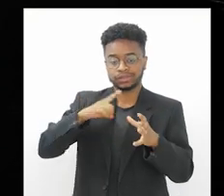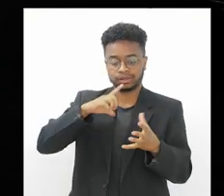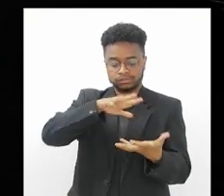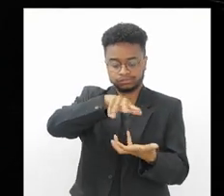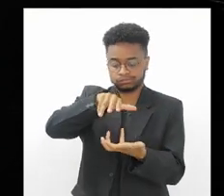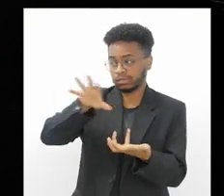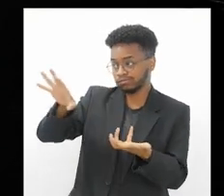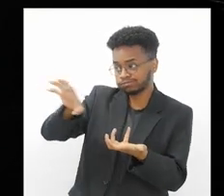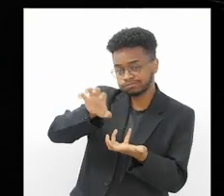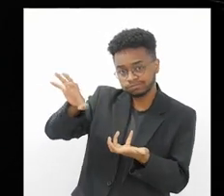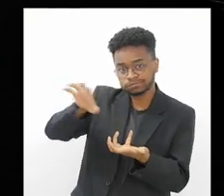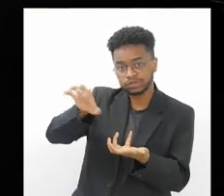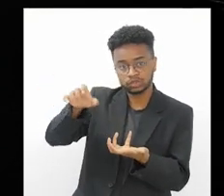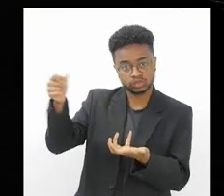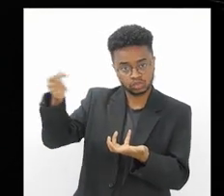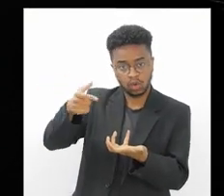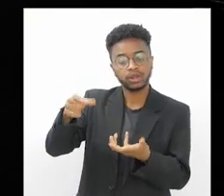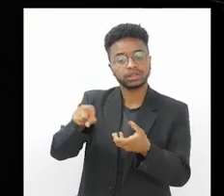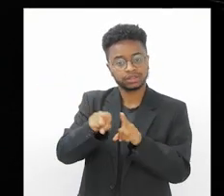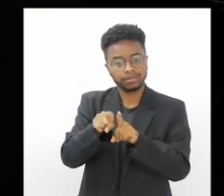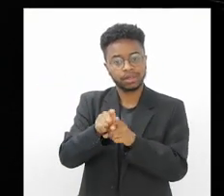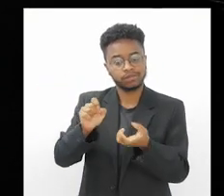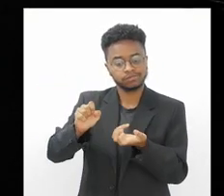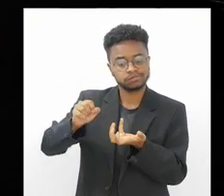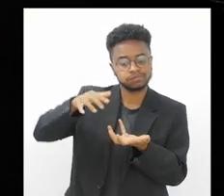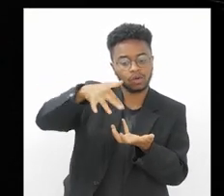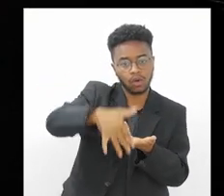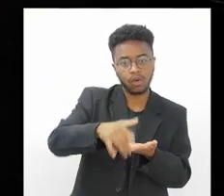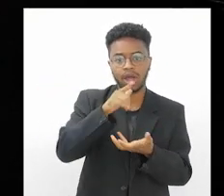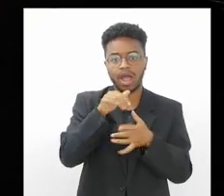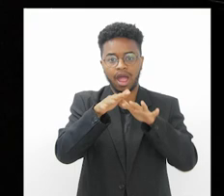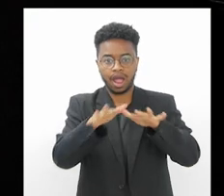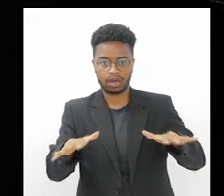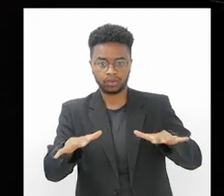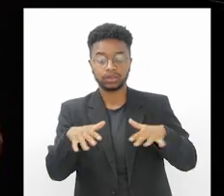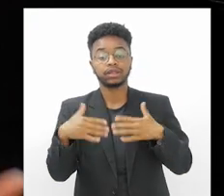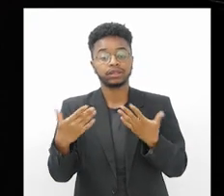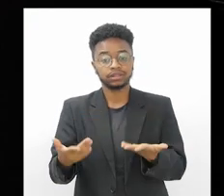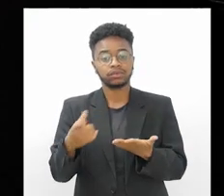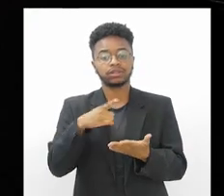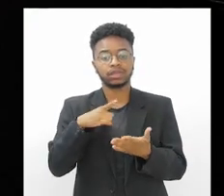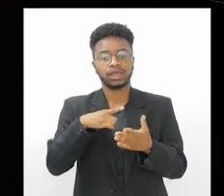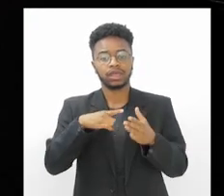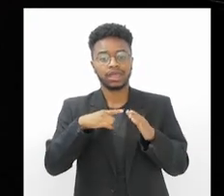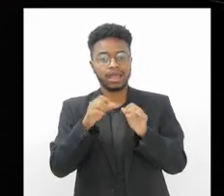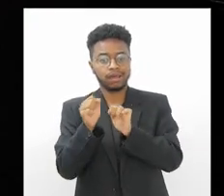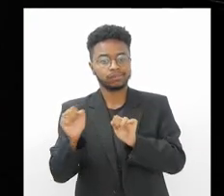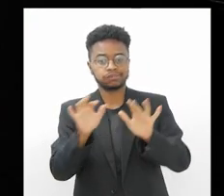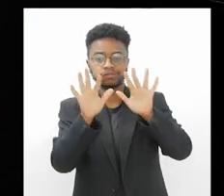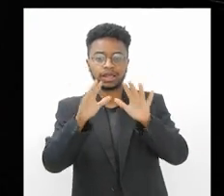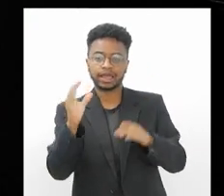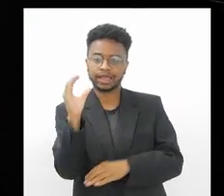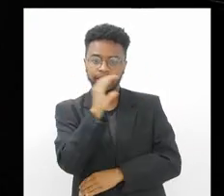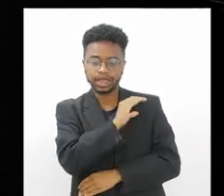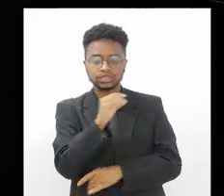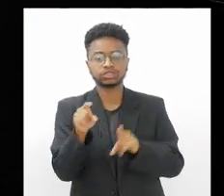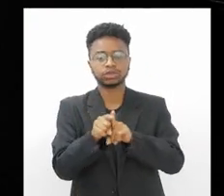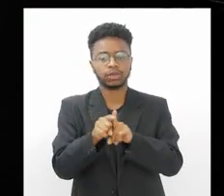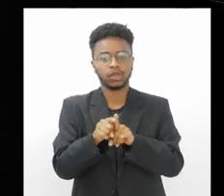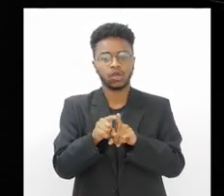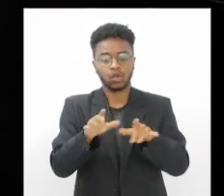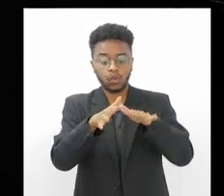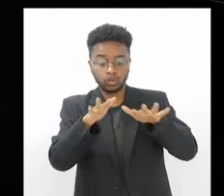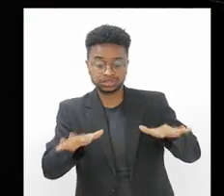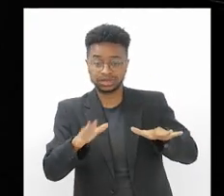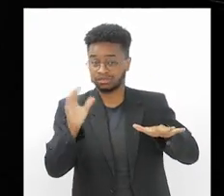pela atmosfera, ele também pode ser transferido para os oceanos. Então a gente vai ter tanto a atmosfera mais quente, o oceano mais quente. E